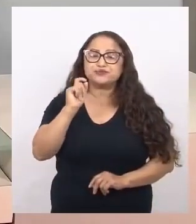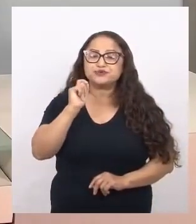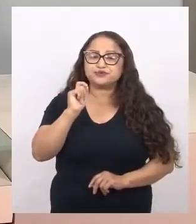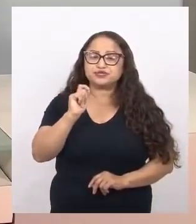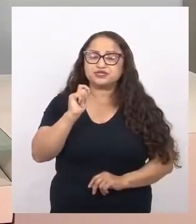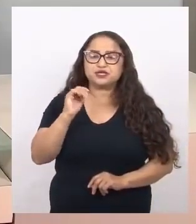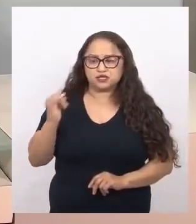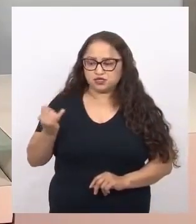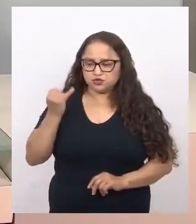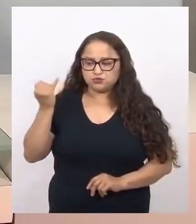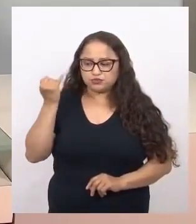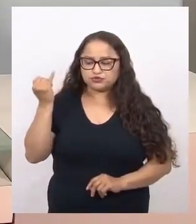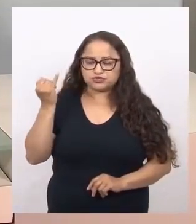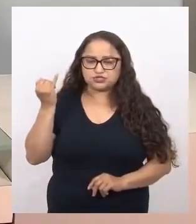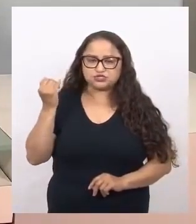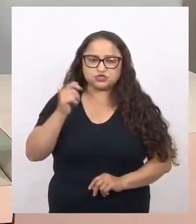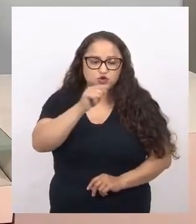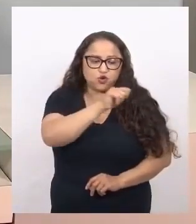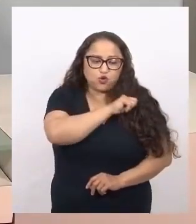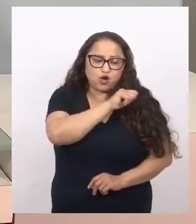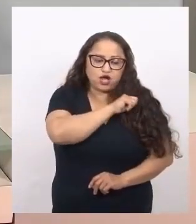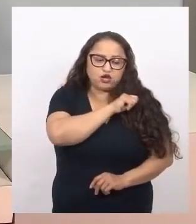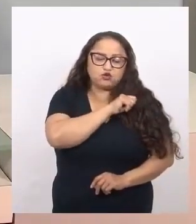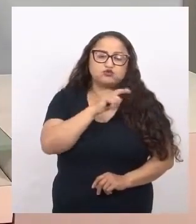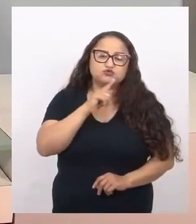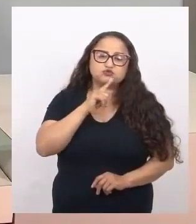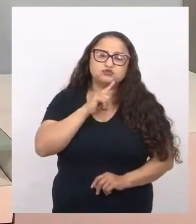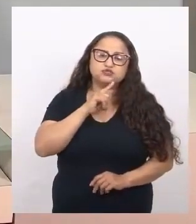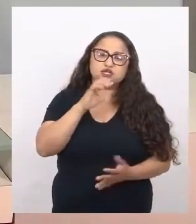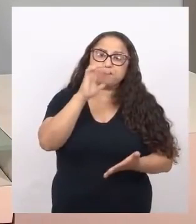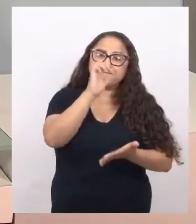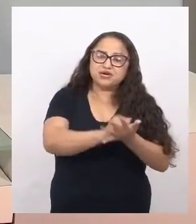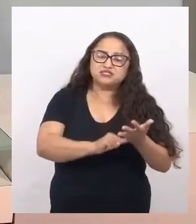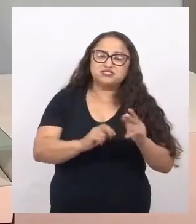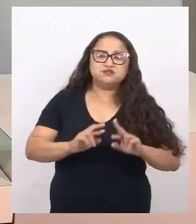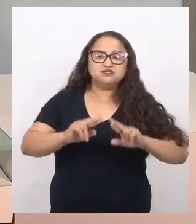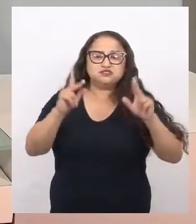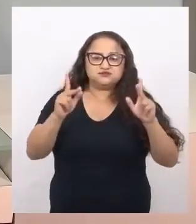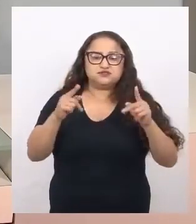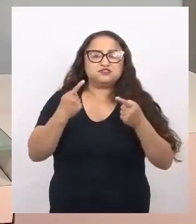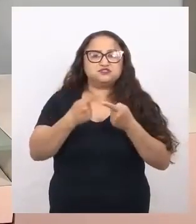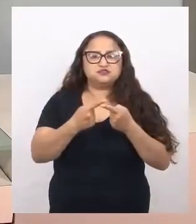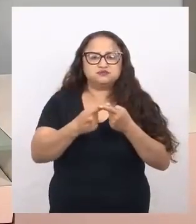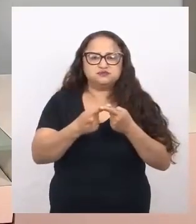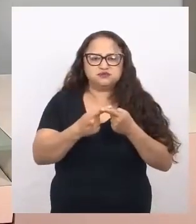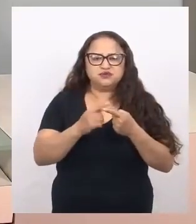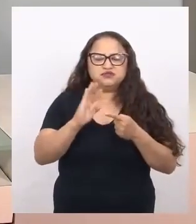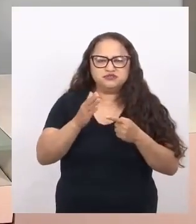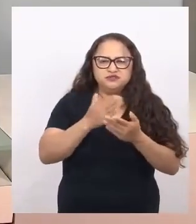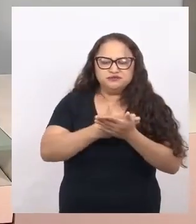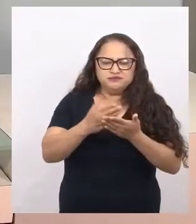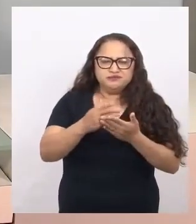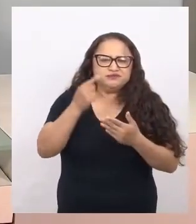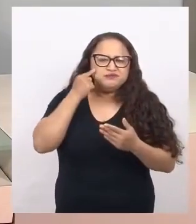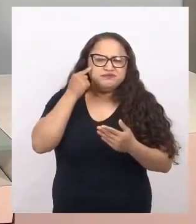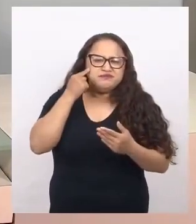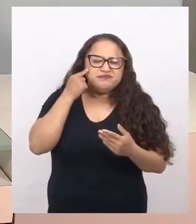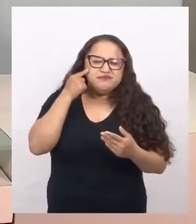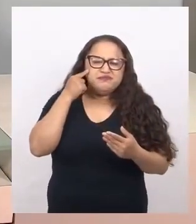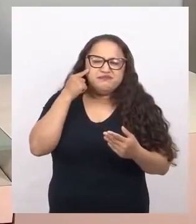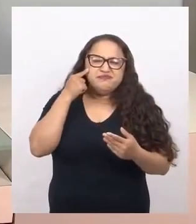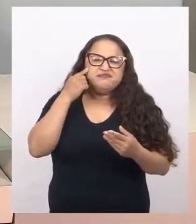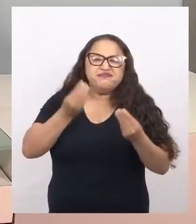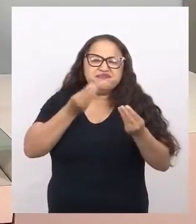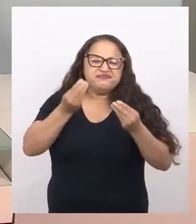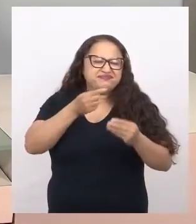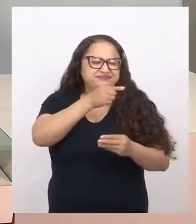foi importante para que o aluno tivesse matrículas diferentes, exatamente porque no ano que vem a gente já vai começar a pensar nesse ensino